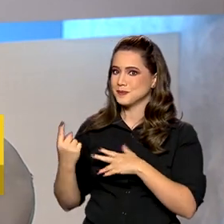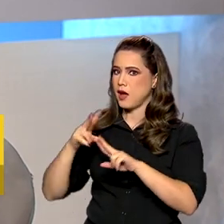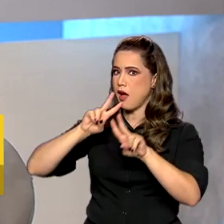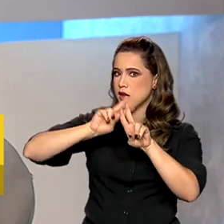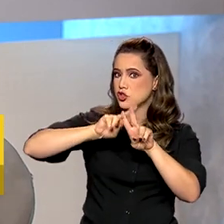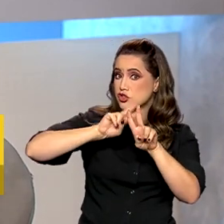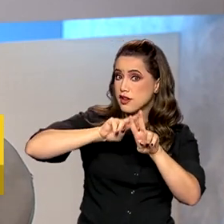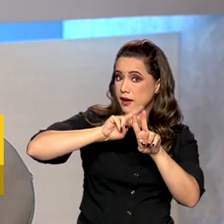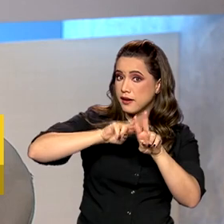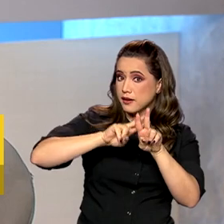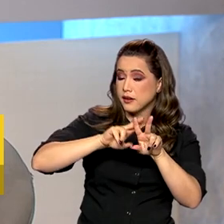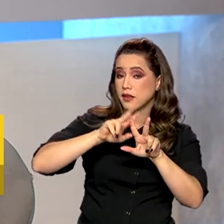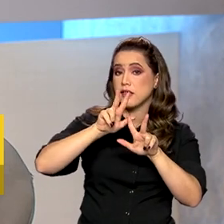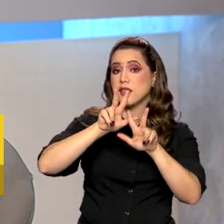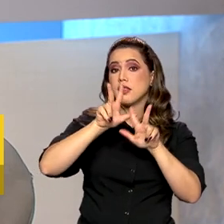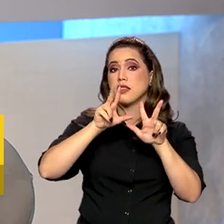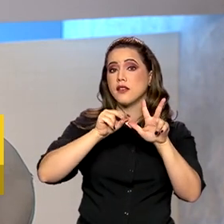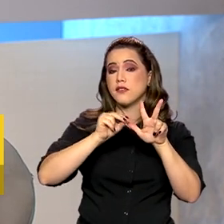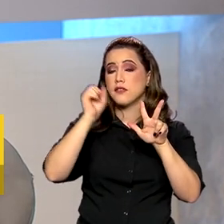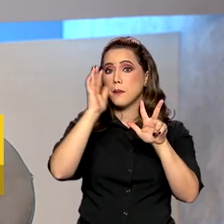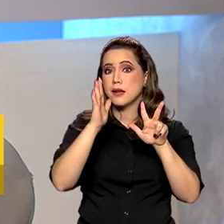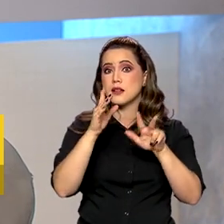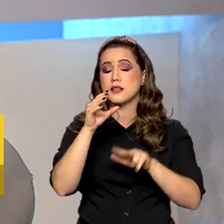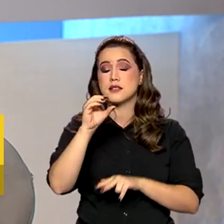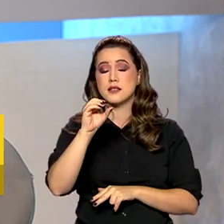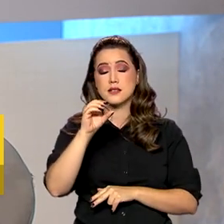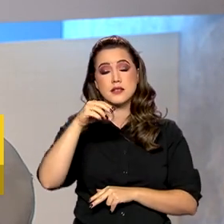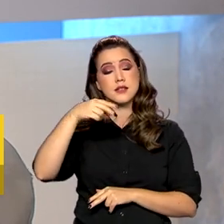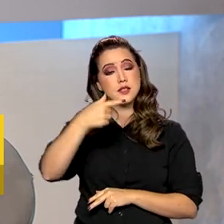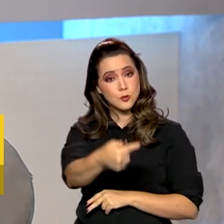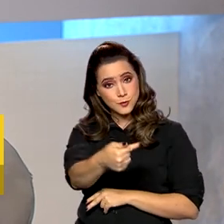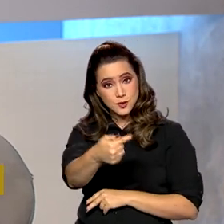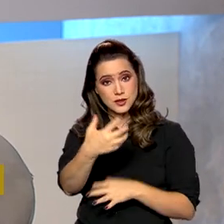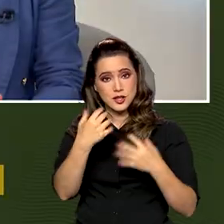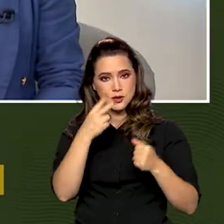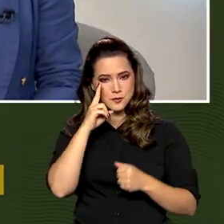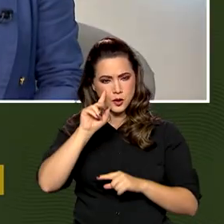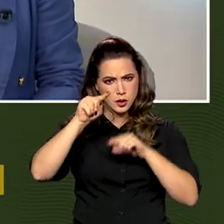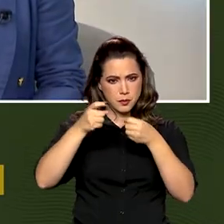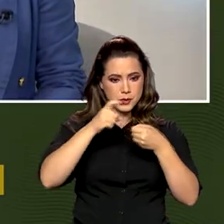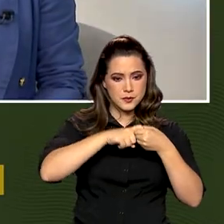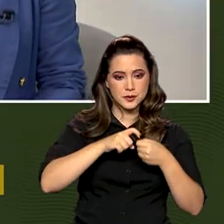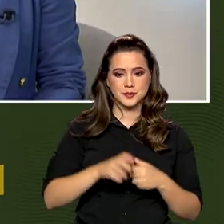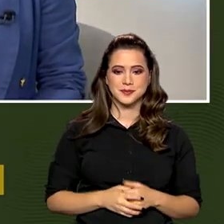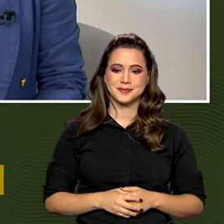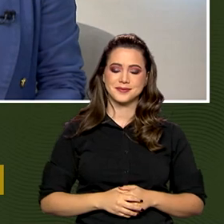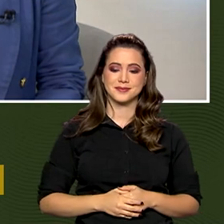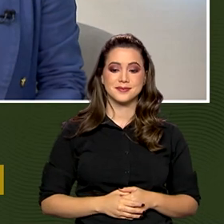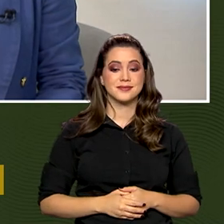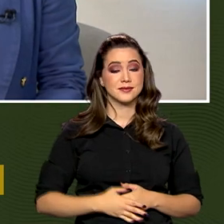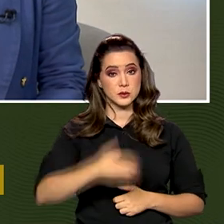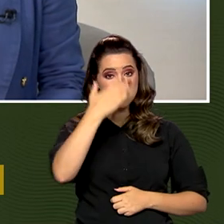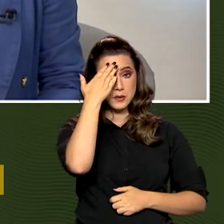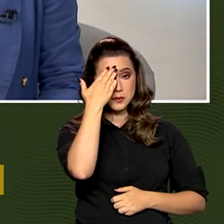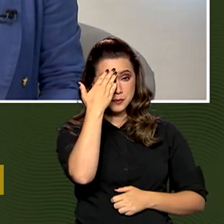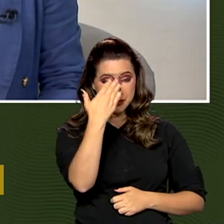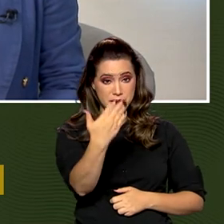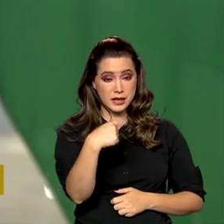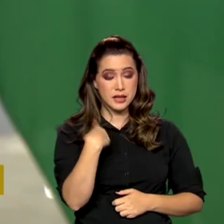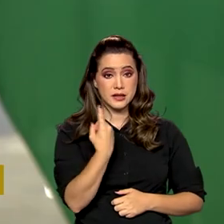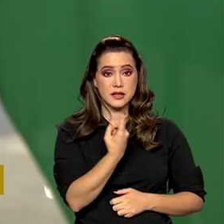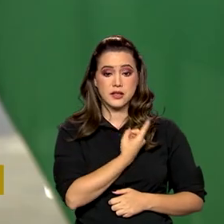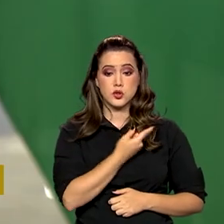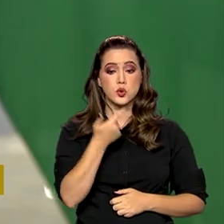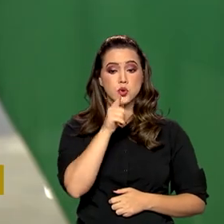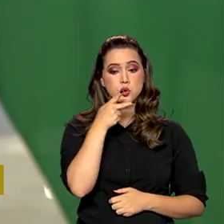hashtag TV Brasil no 7 e comemore com a gente. Paulo, Renata, eu volto daqui a pouco. Obrigada, Catiúcia. A gente volta a